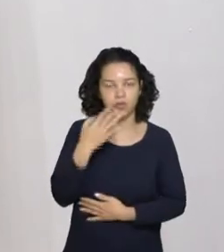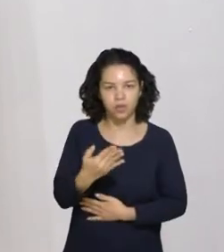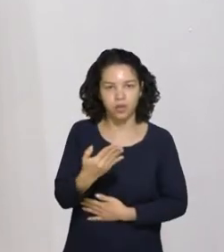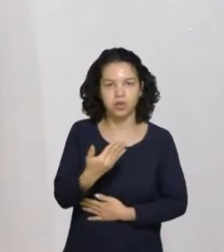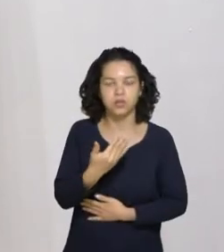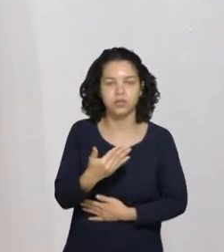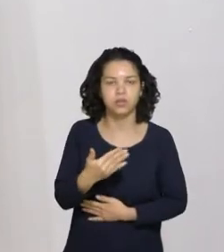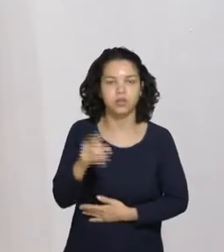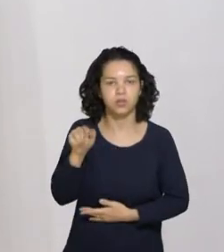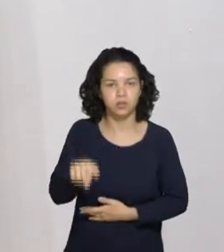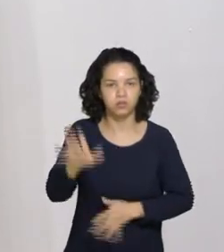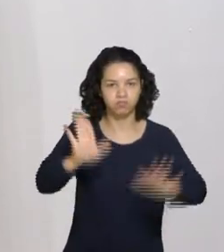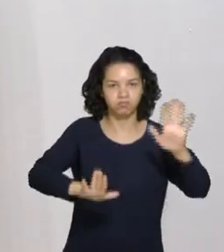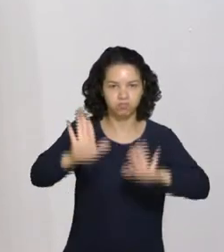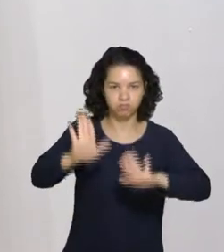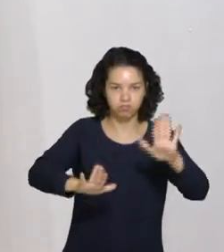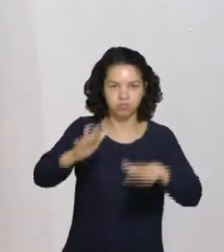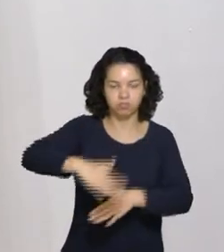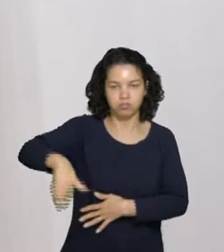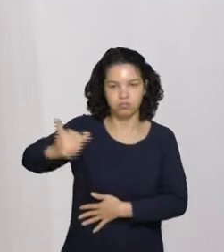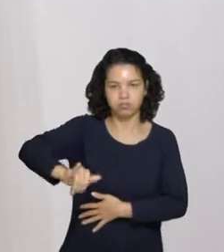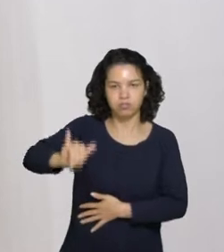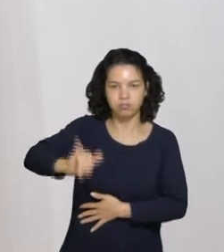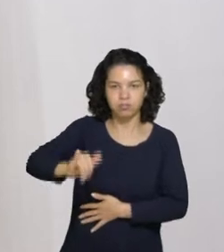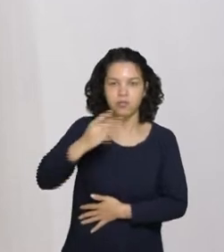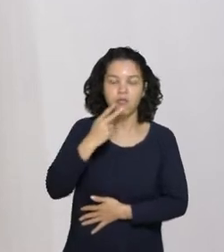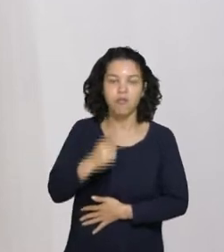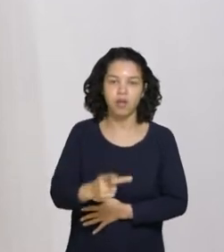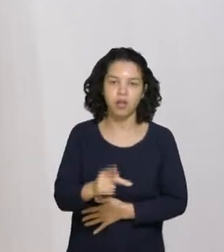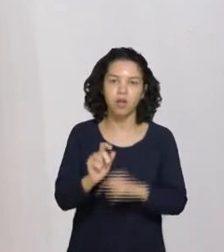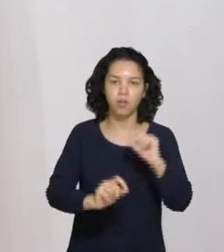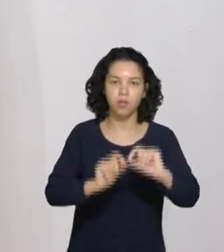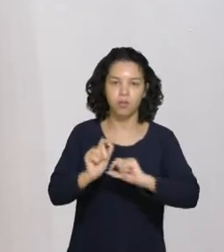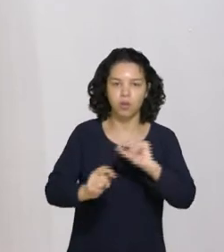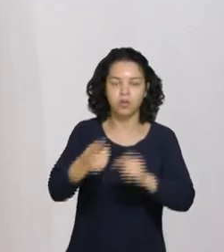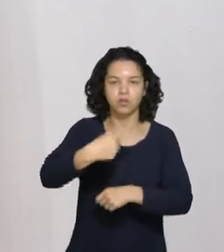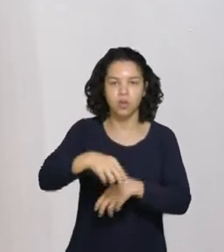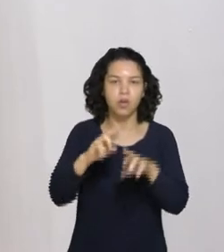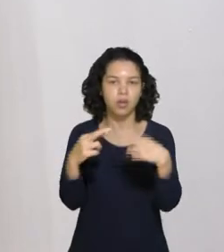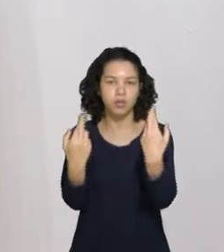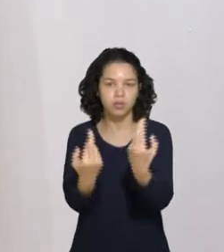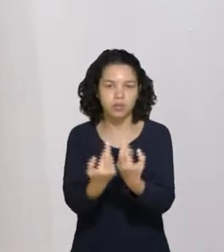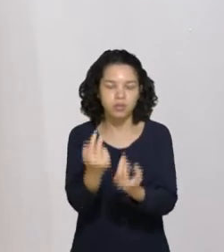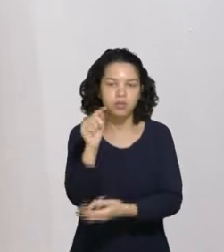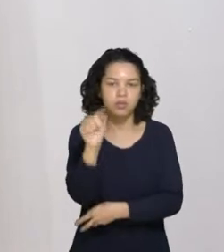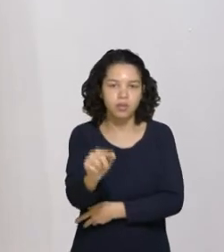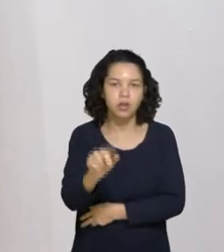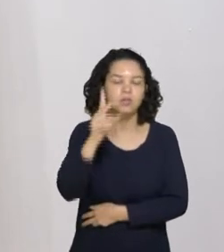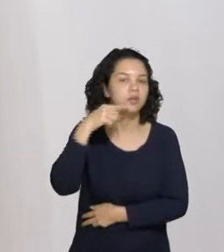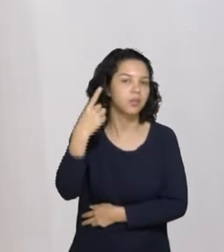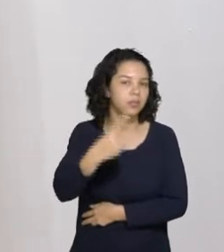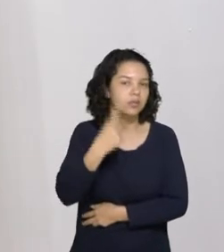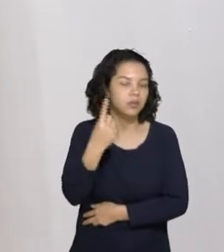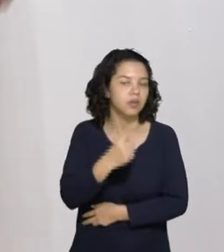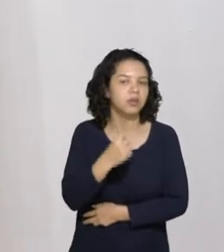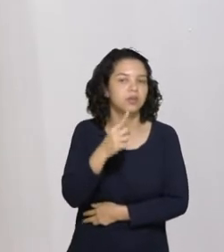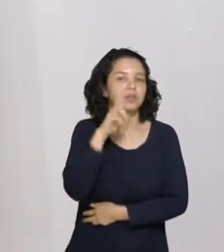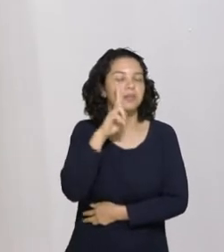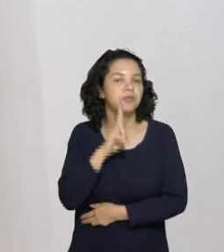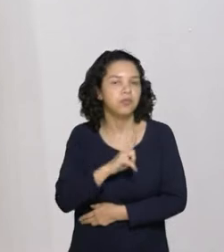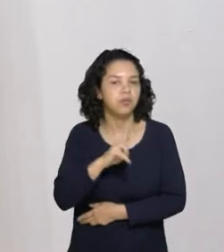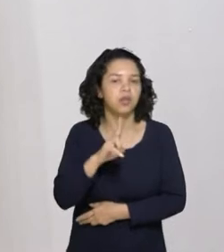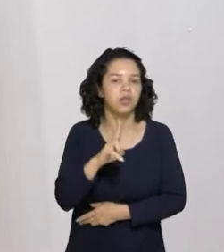Serra Itajaí. Dizer que a gente teve uma reunião lá junto com o deputado Ivan Blumenau, né, do povo